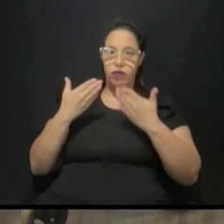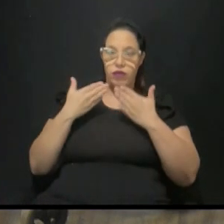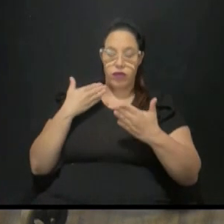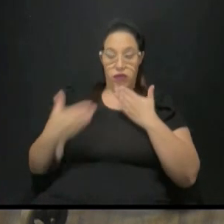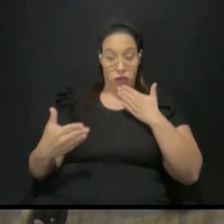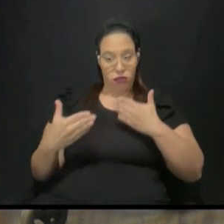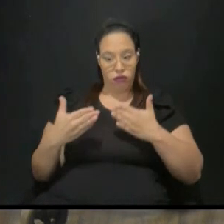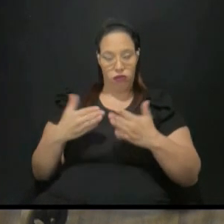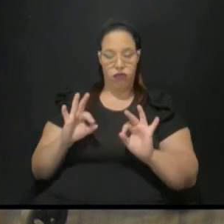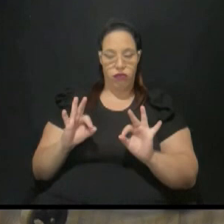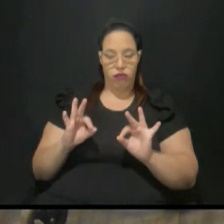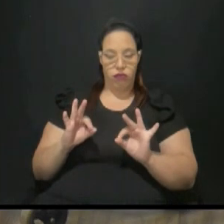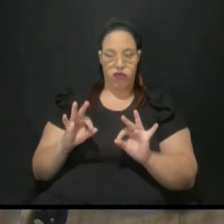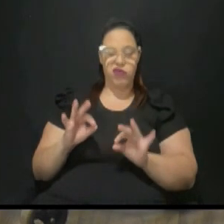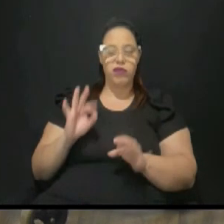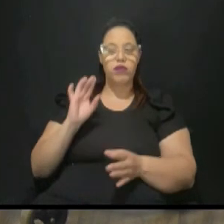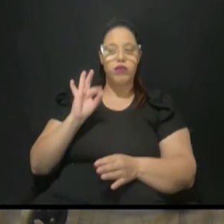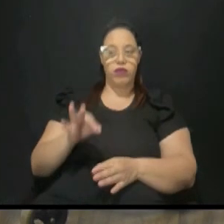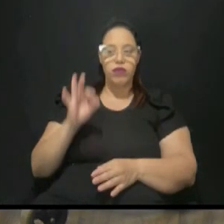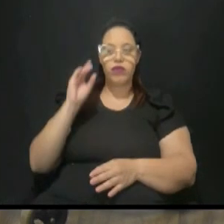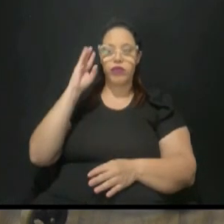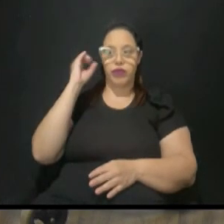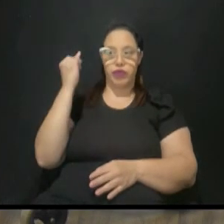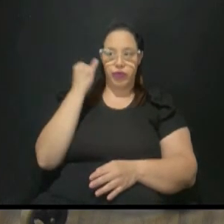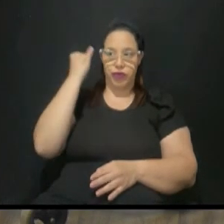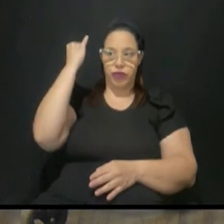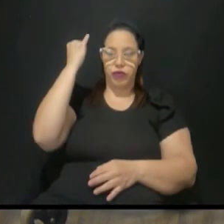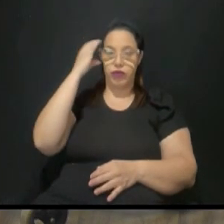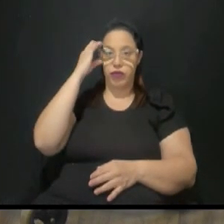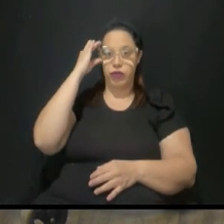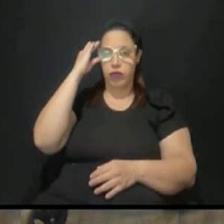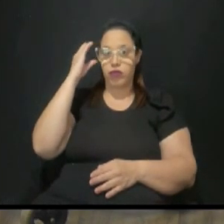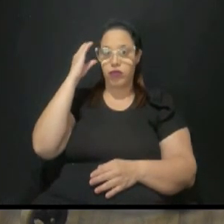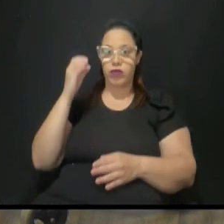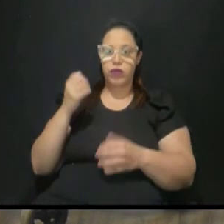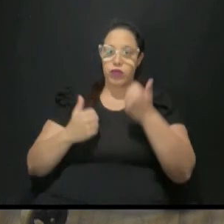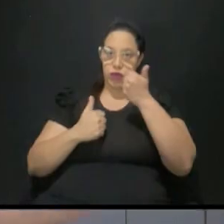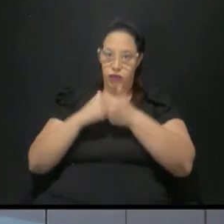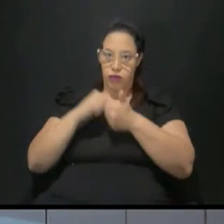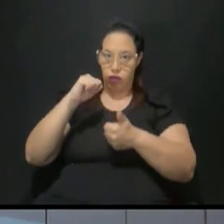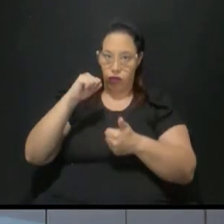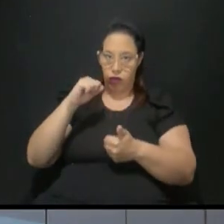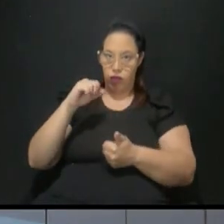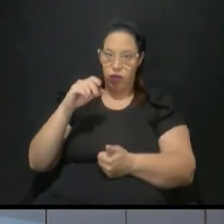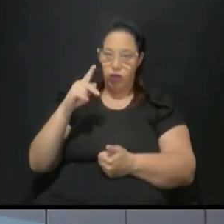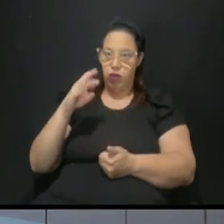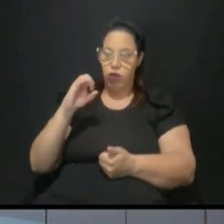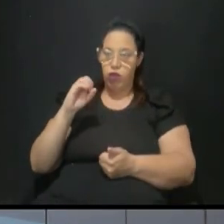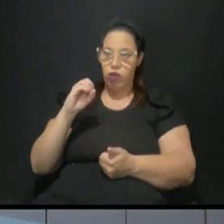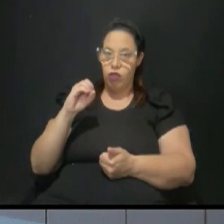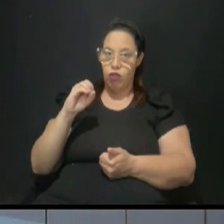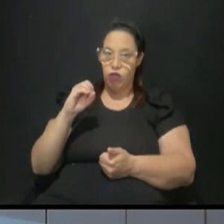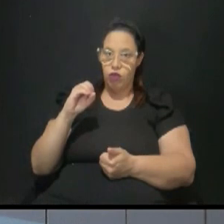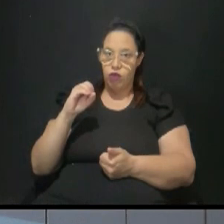esse é um ponto importante. Então, os atletas que são atletas pódio recebem os valores similares,